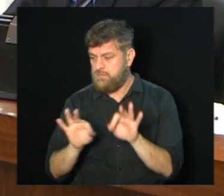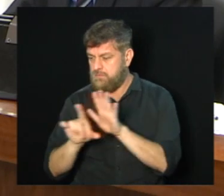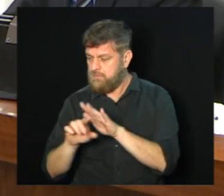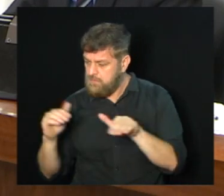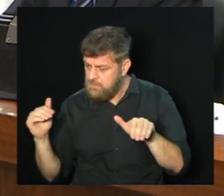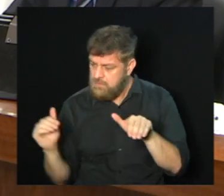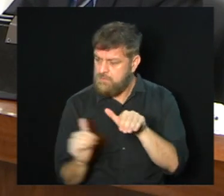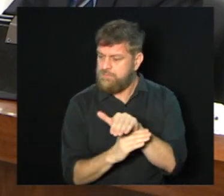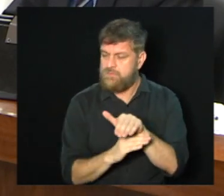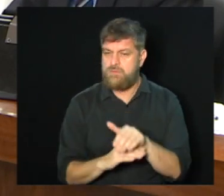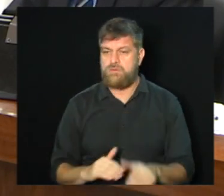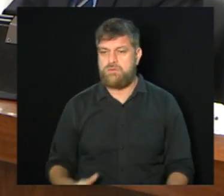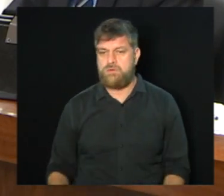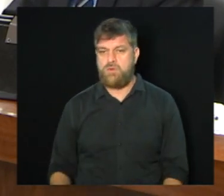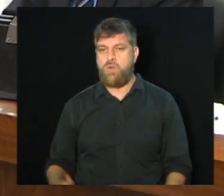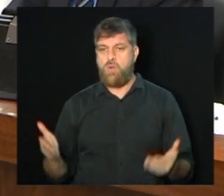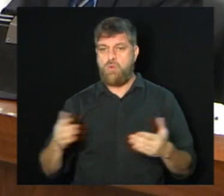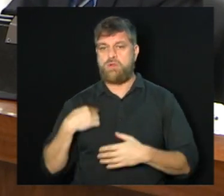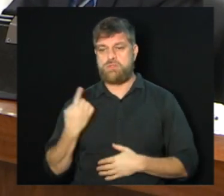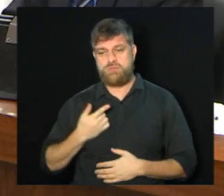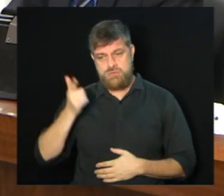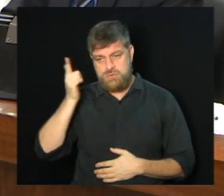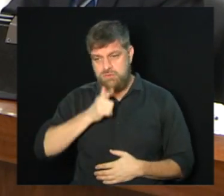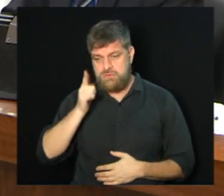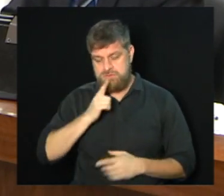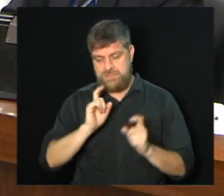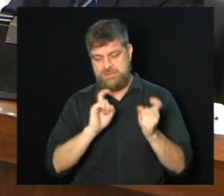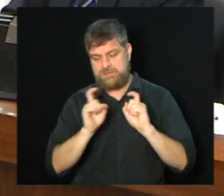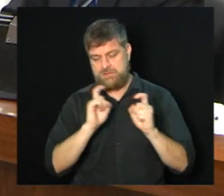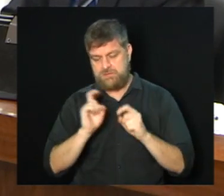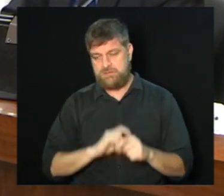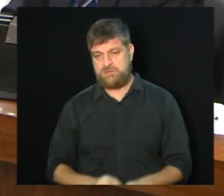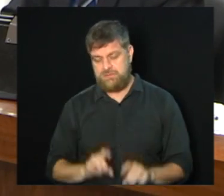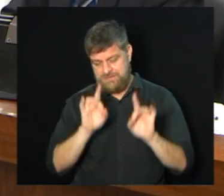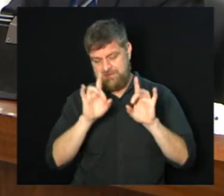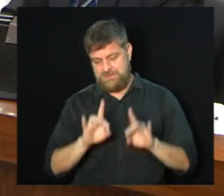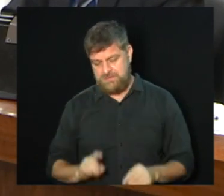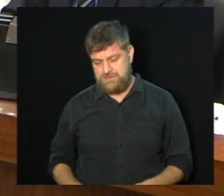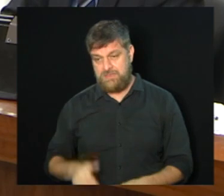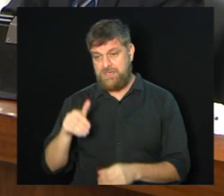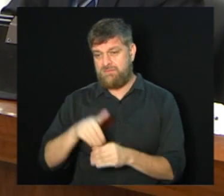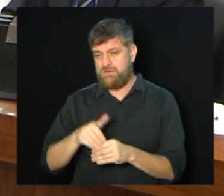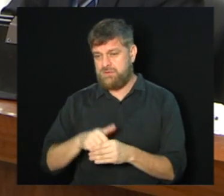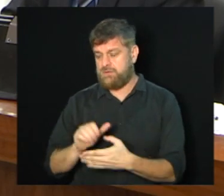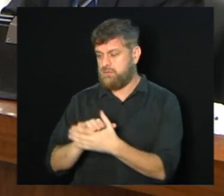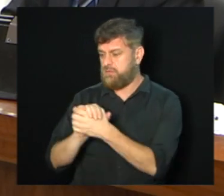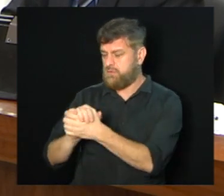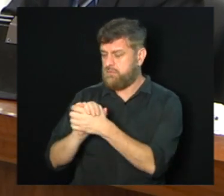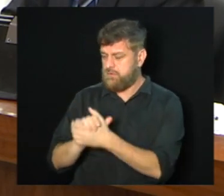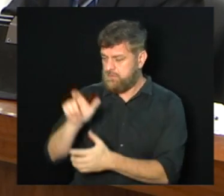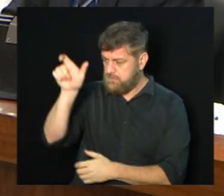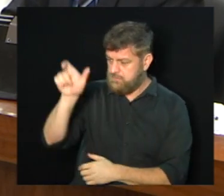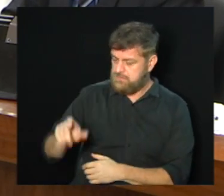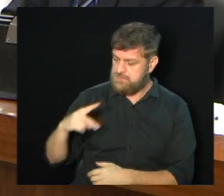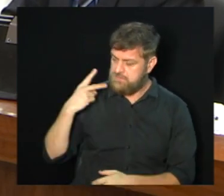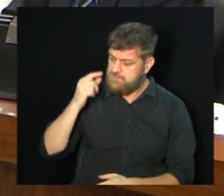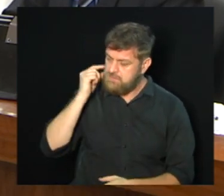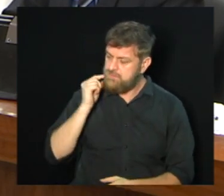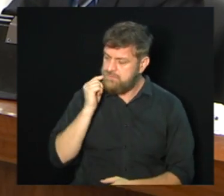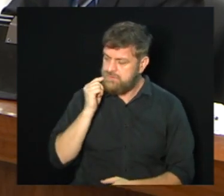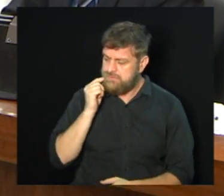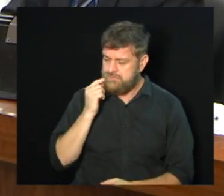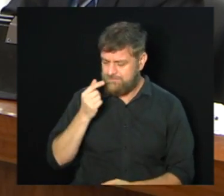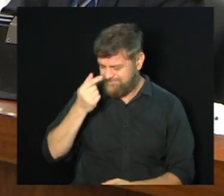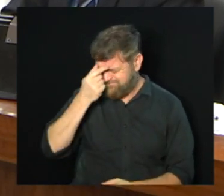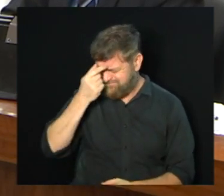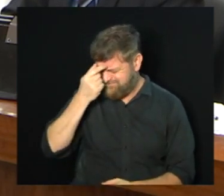e com esse arquivamento hoje nós estamos podendo realizar essas duas sessões extraordinárias. Então fica o cumprimento aqui e a compreensão de Vossa